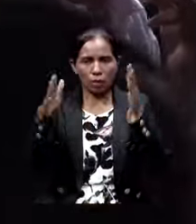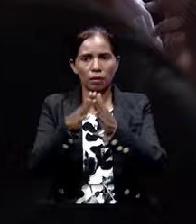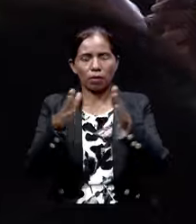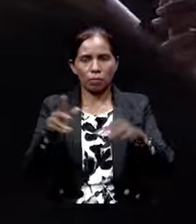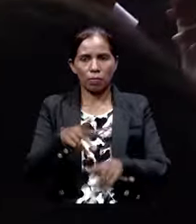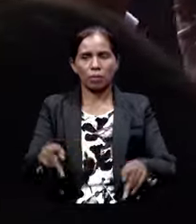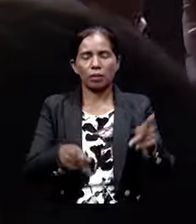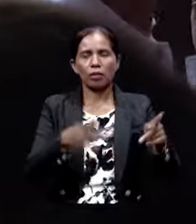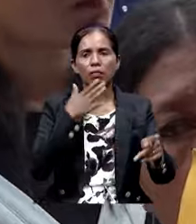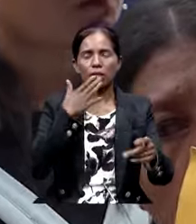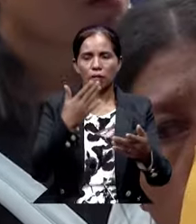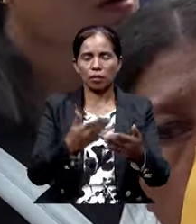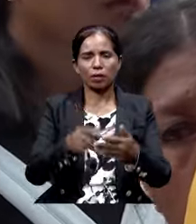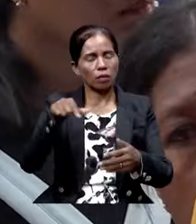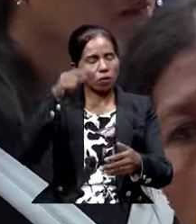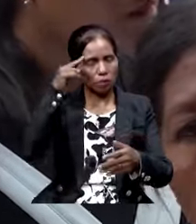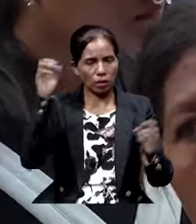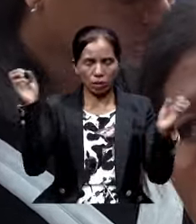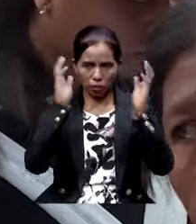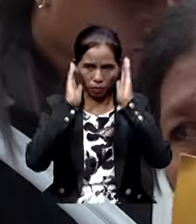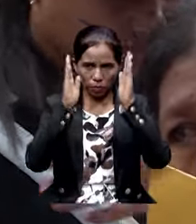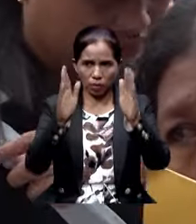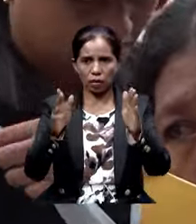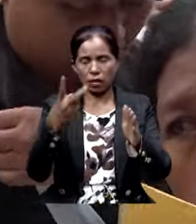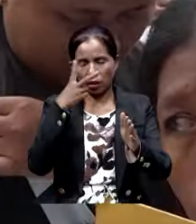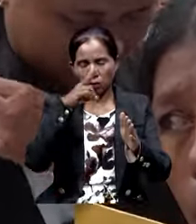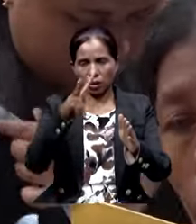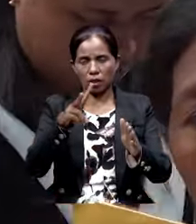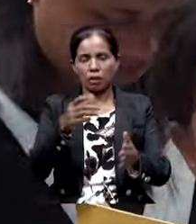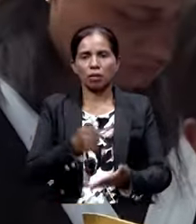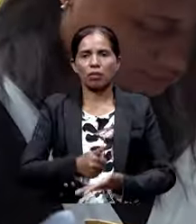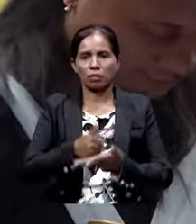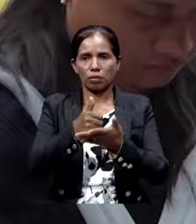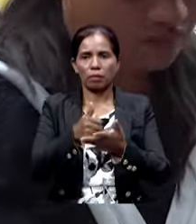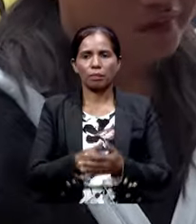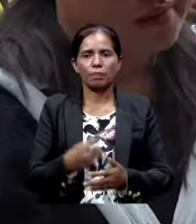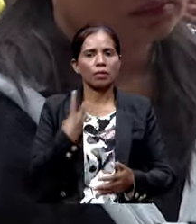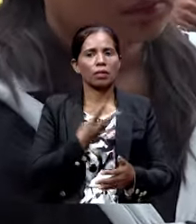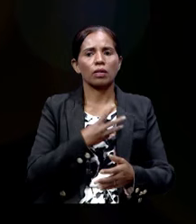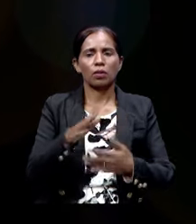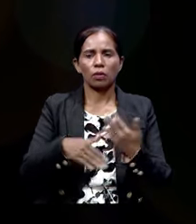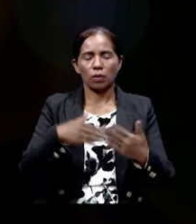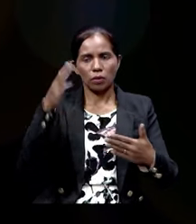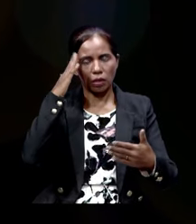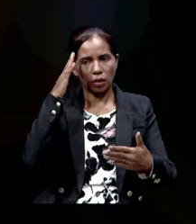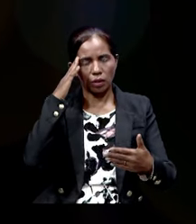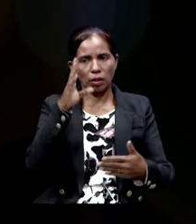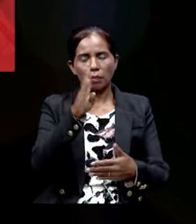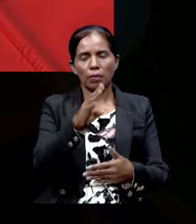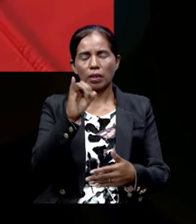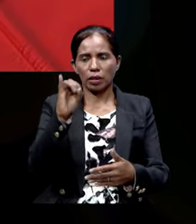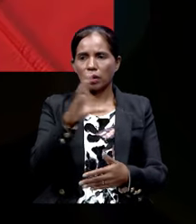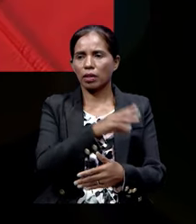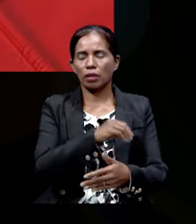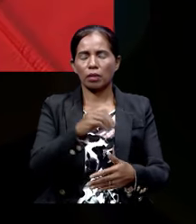considera governo la ia seriedade ato resolve. Ito hoto atene katak, BI no